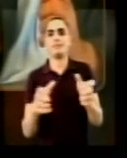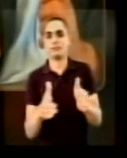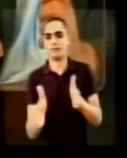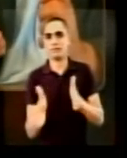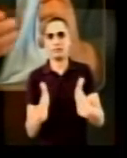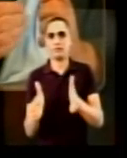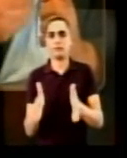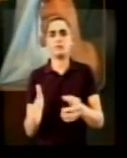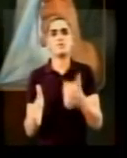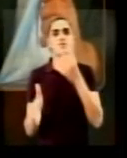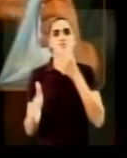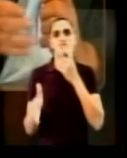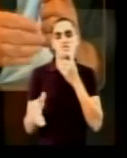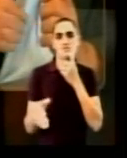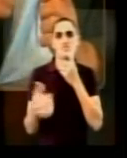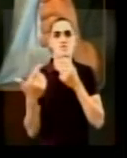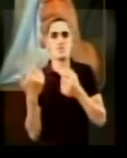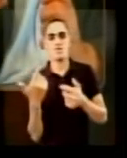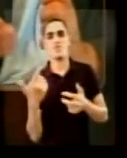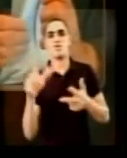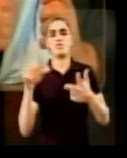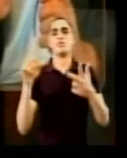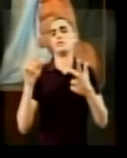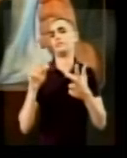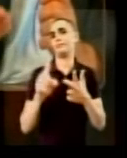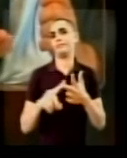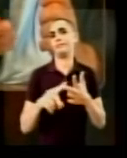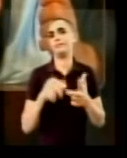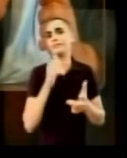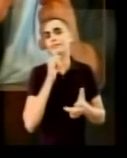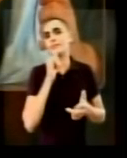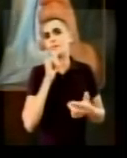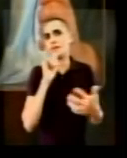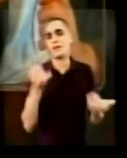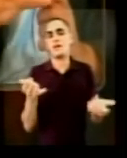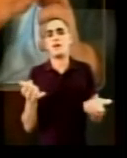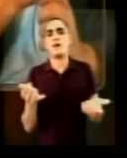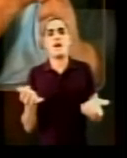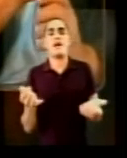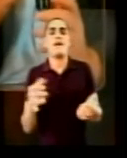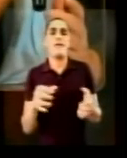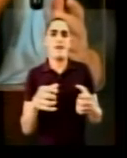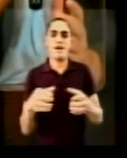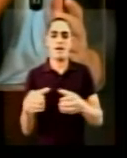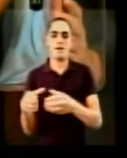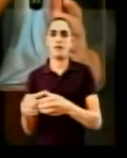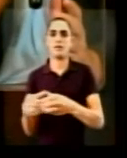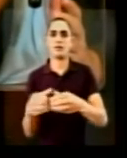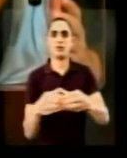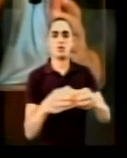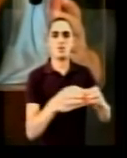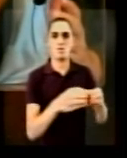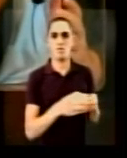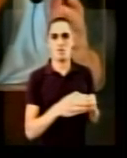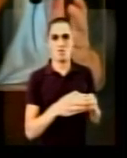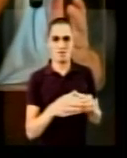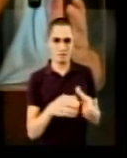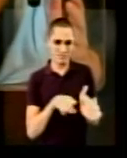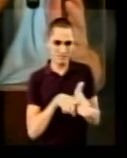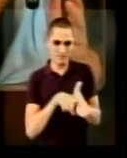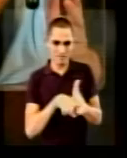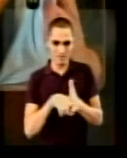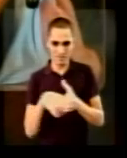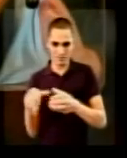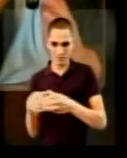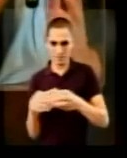mil habitantes. Número de óbitos e assim por diante vai ser por 100 mil habitantes. Né? Por